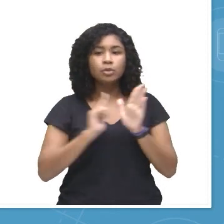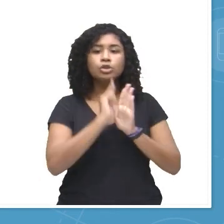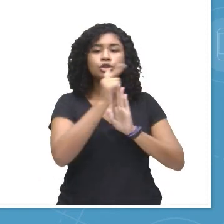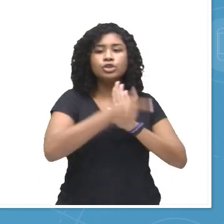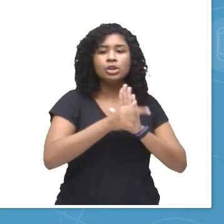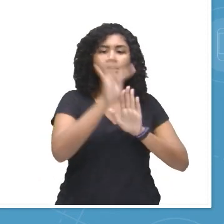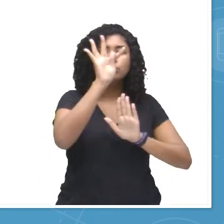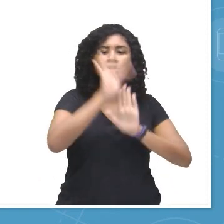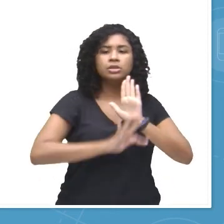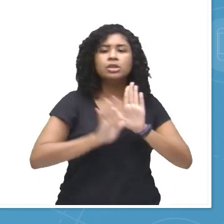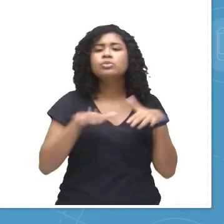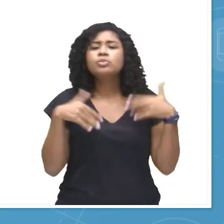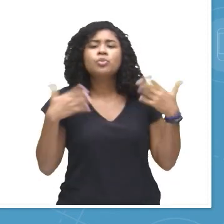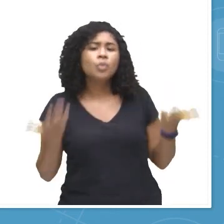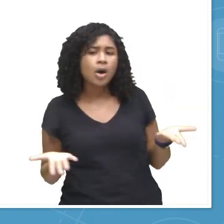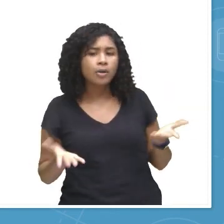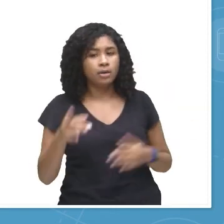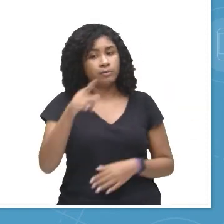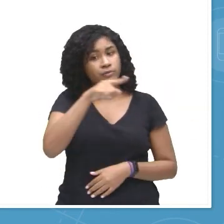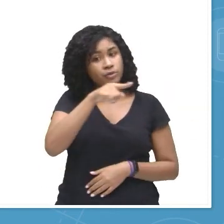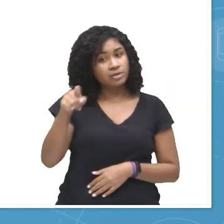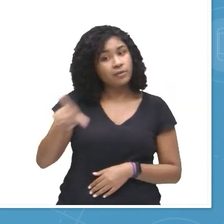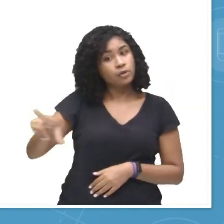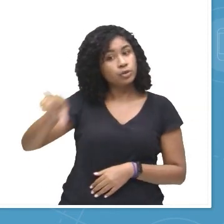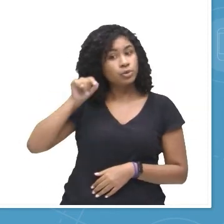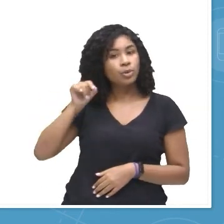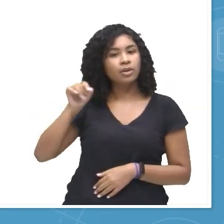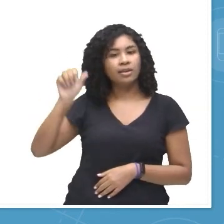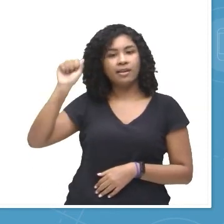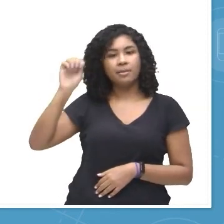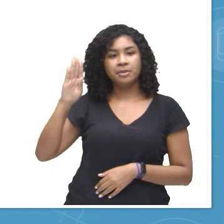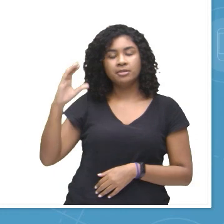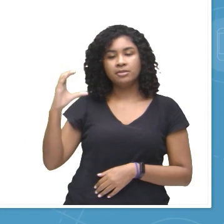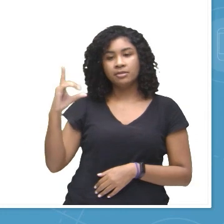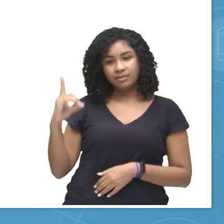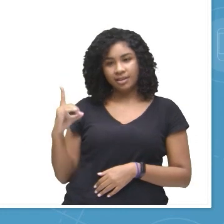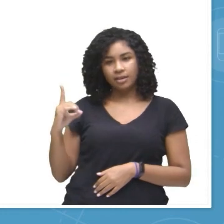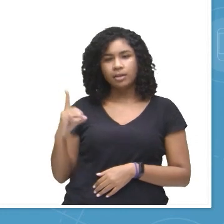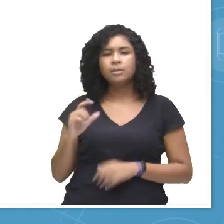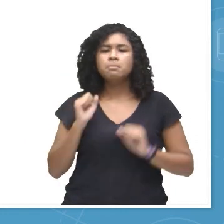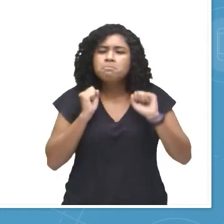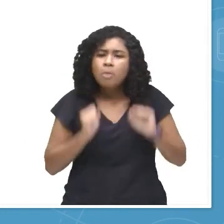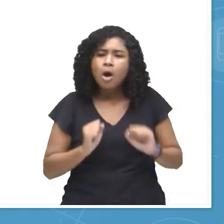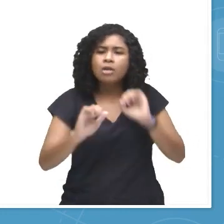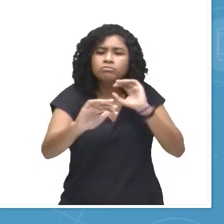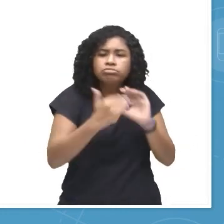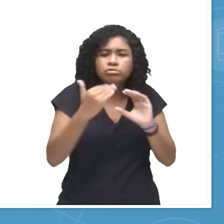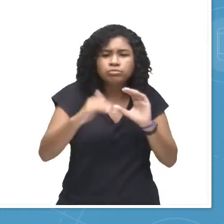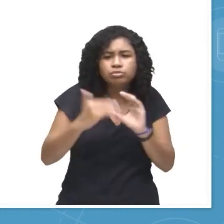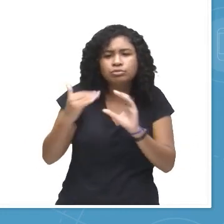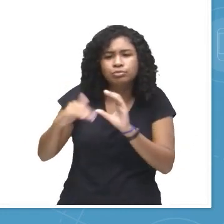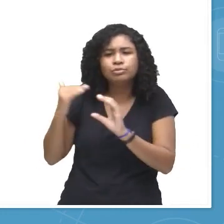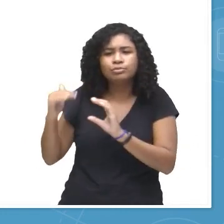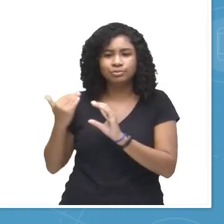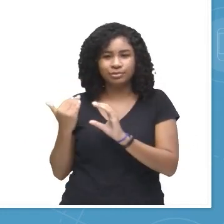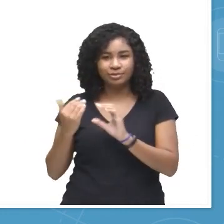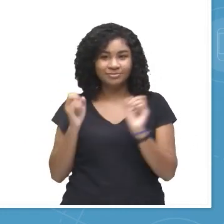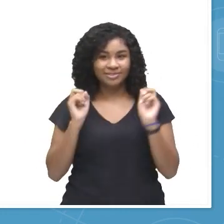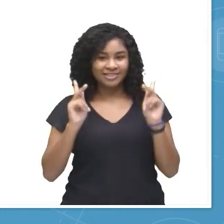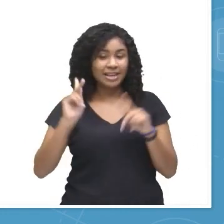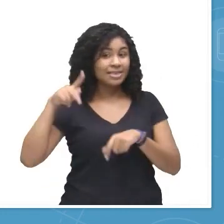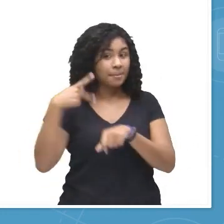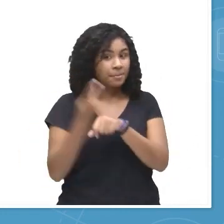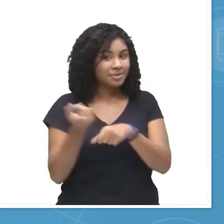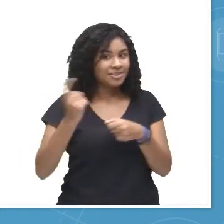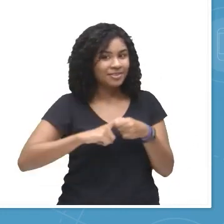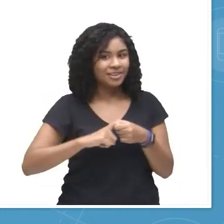texto pertence. Aí vocês vão marcar uma dessas alternativas, ok? Participe no chat, tenha uma ótima atividade e daqui a pouco eu